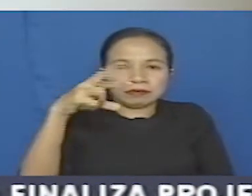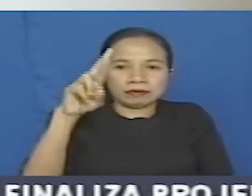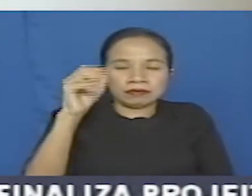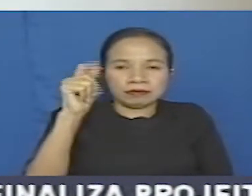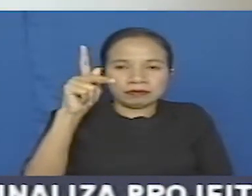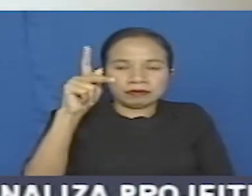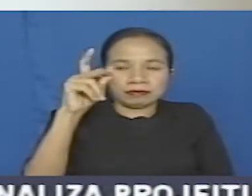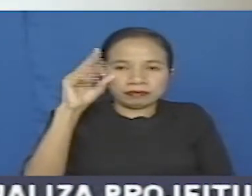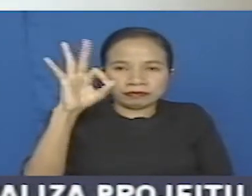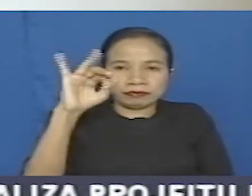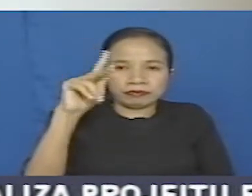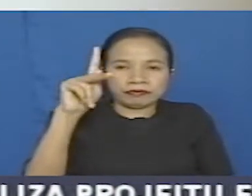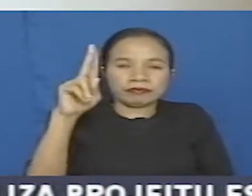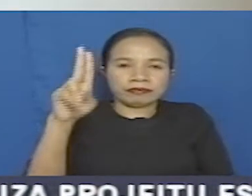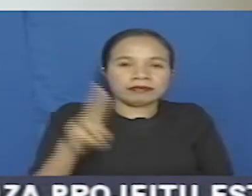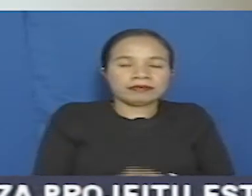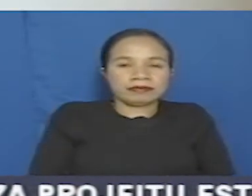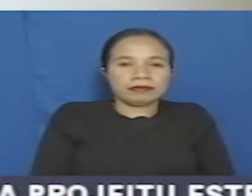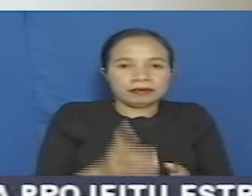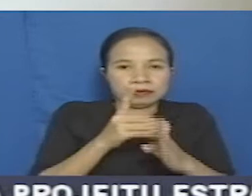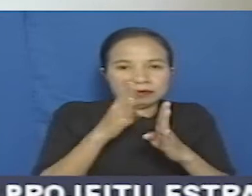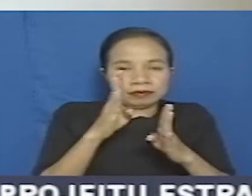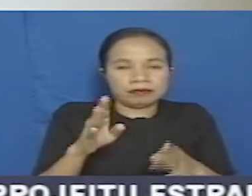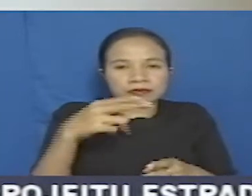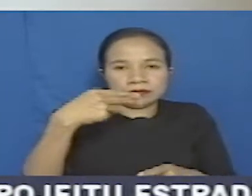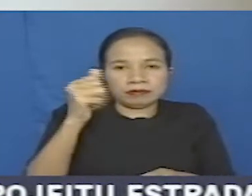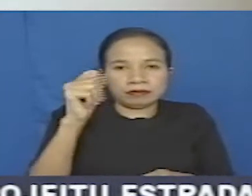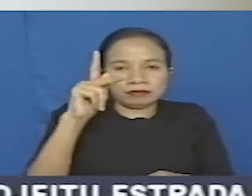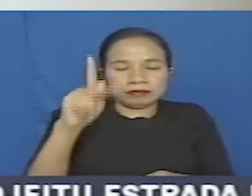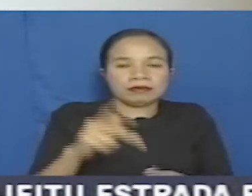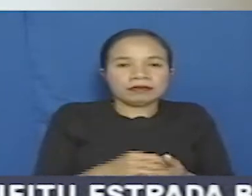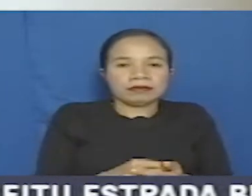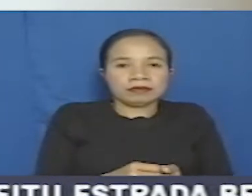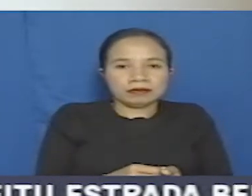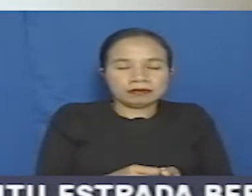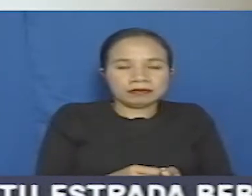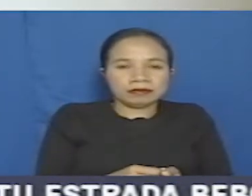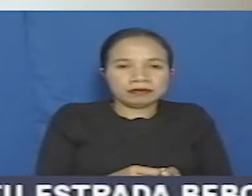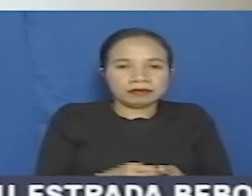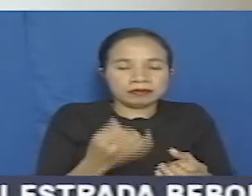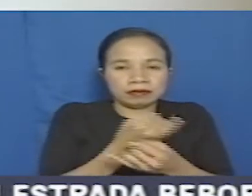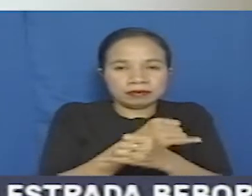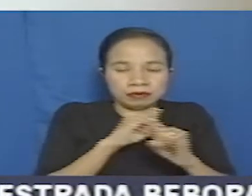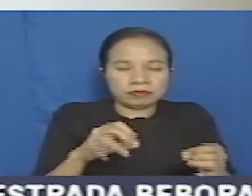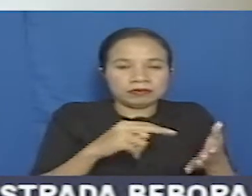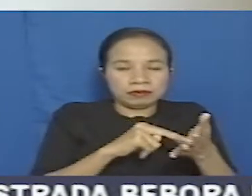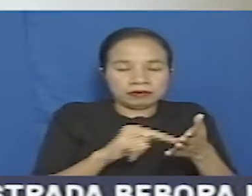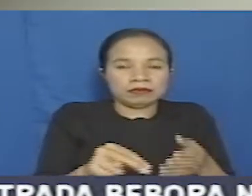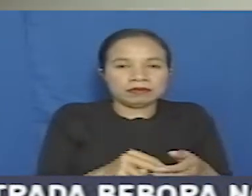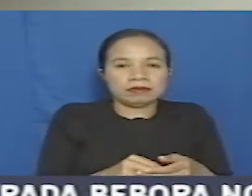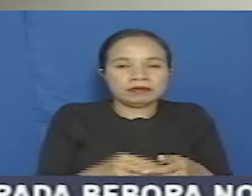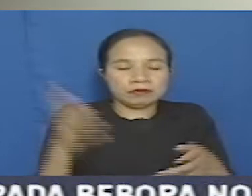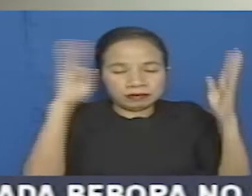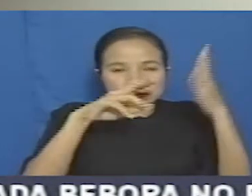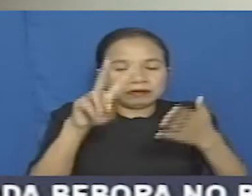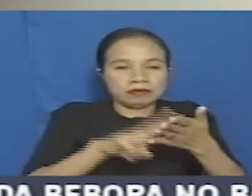Diretora Associação Hak Sisto dos Santos afirma, durante tempo o Congrasican, número caso de violação oi,